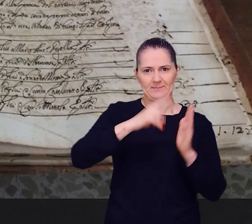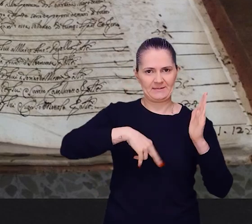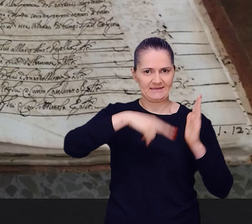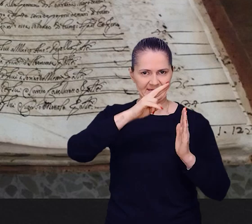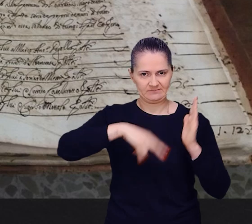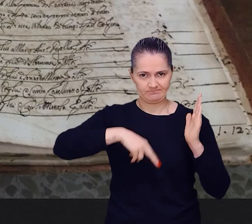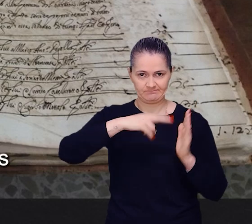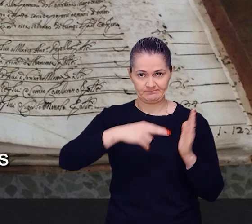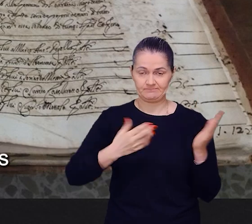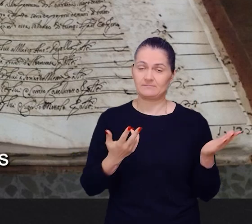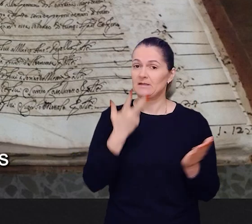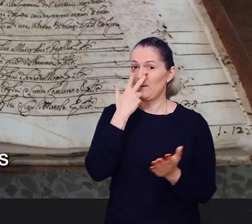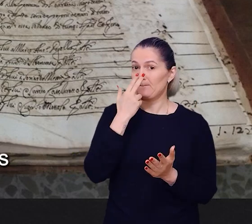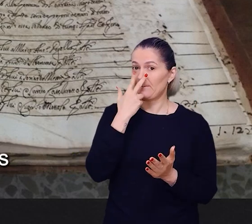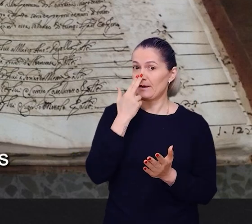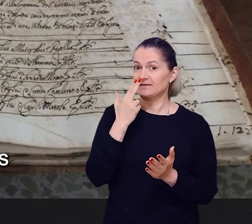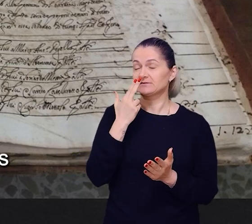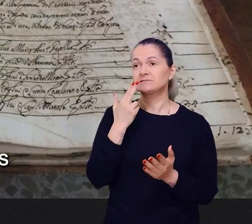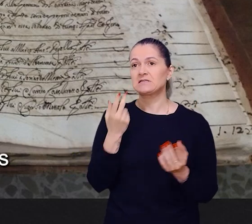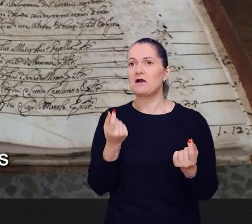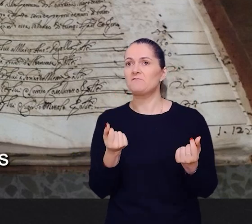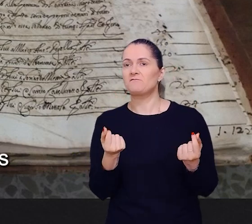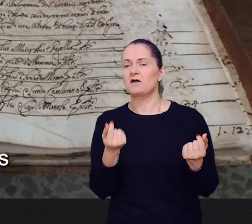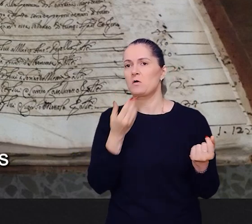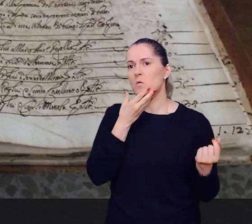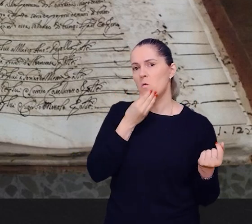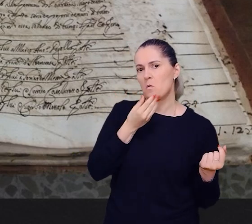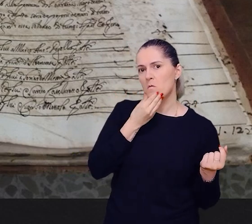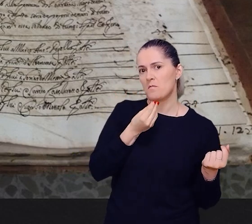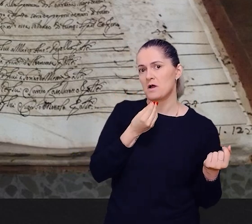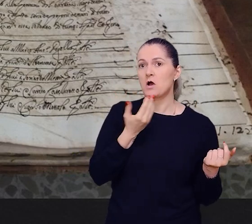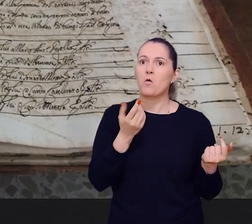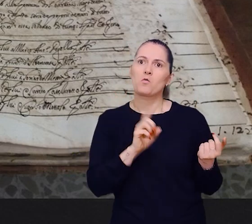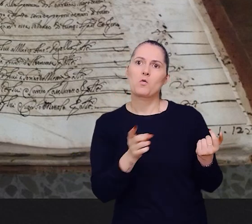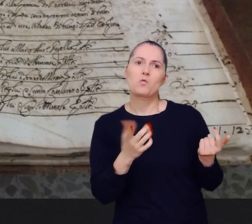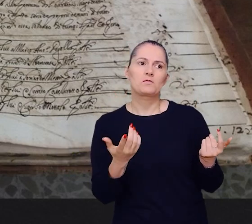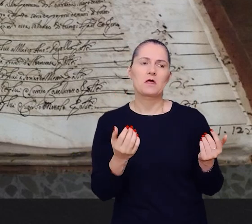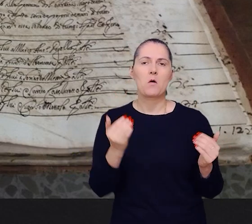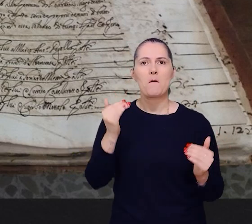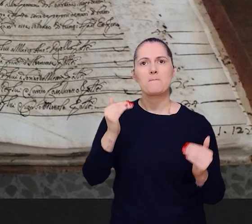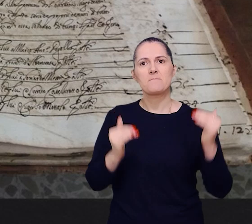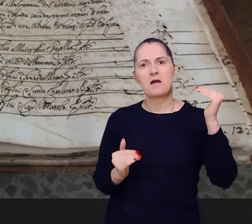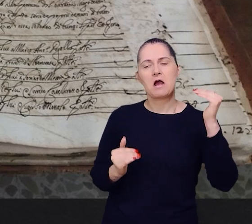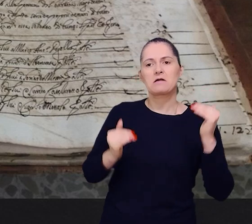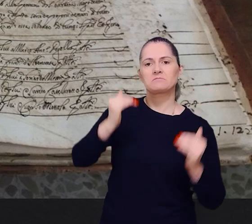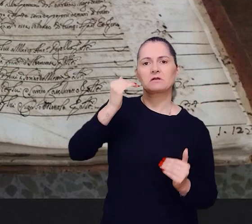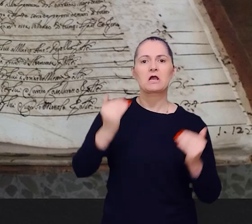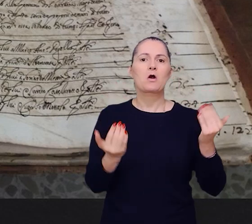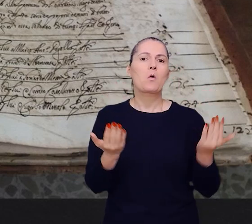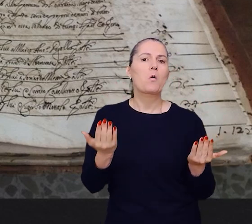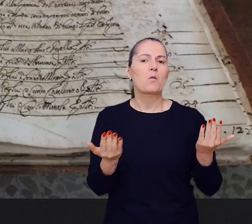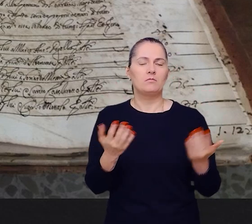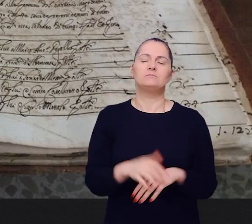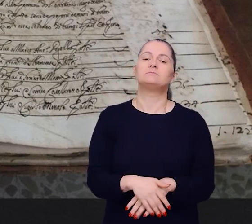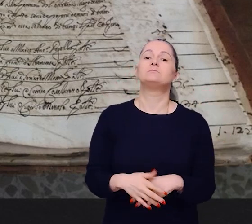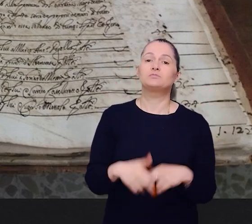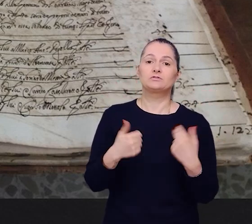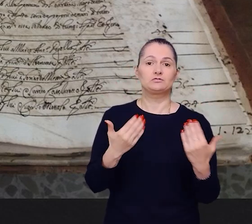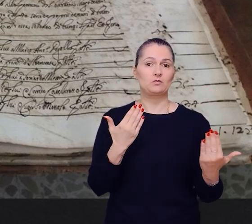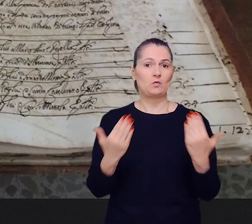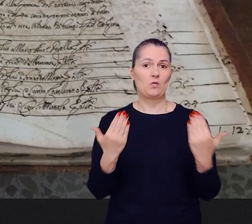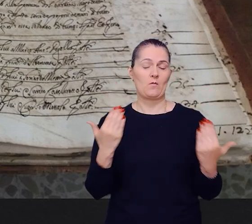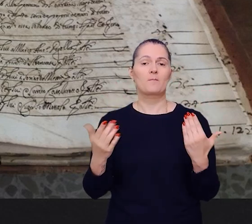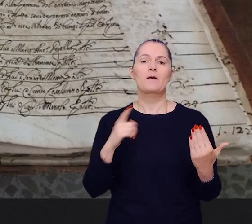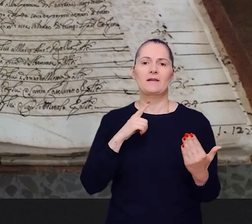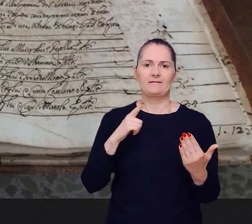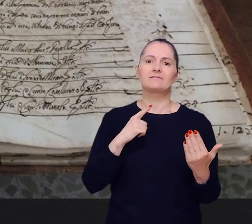pintura. Isso era parecido com os valores que os artistas homens recebiam ou não? Era menos, era mais? Então,